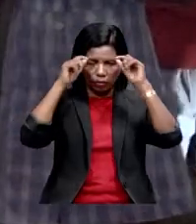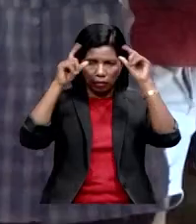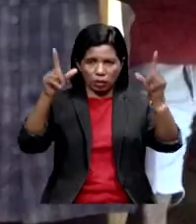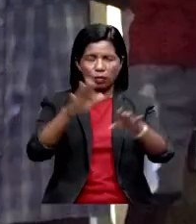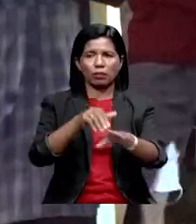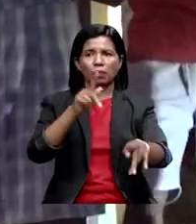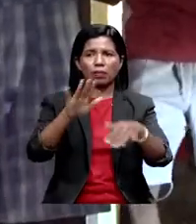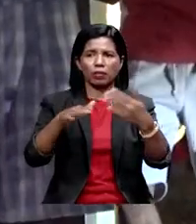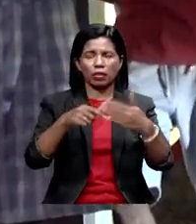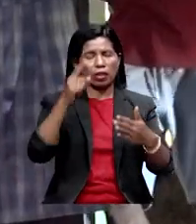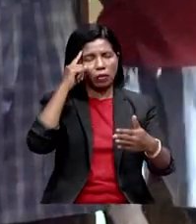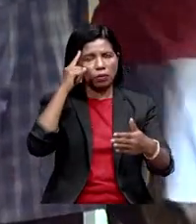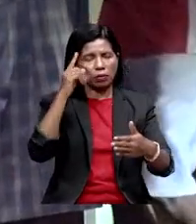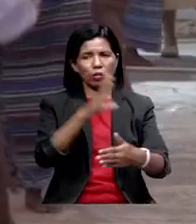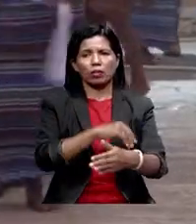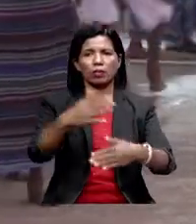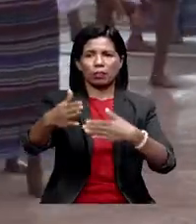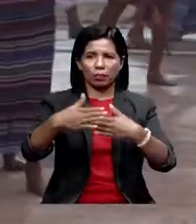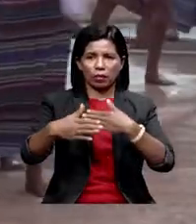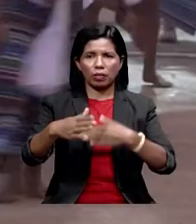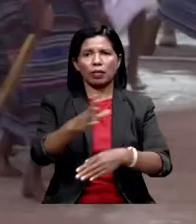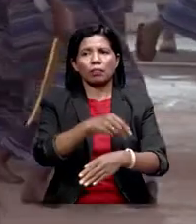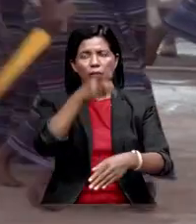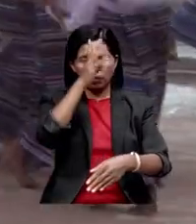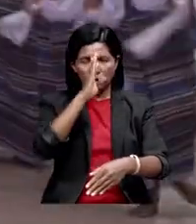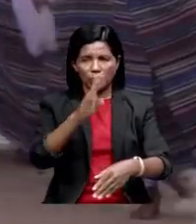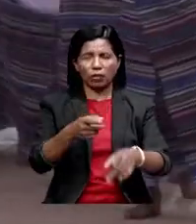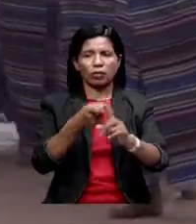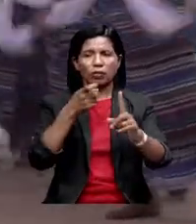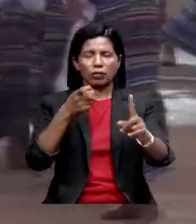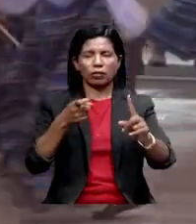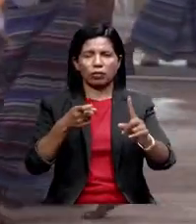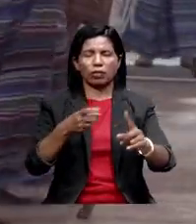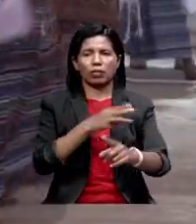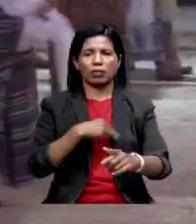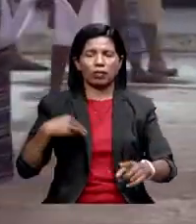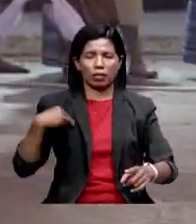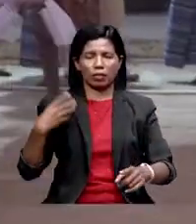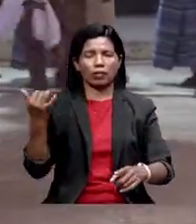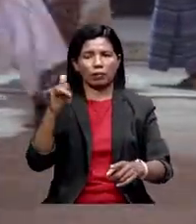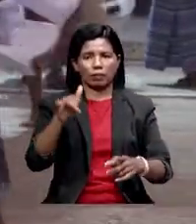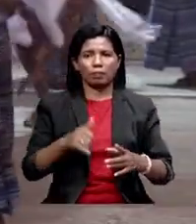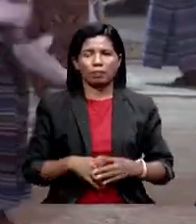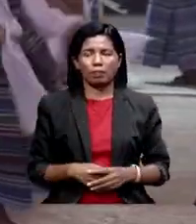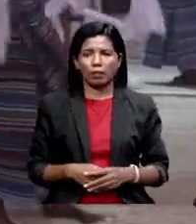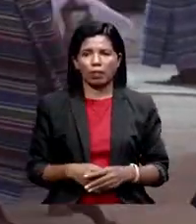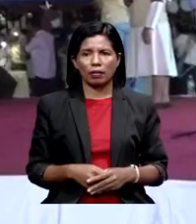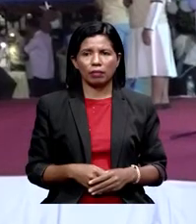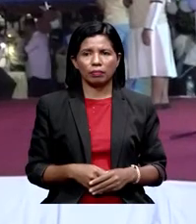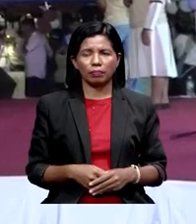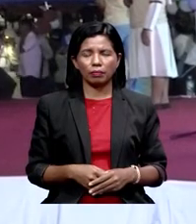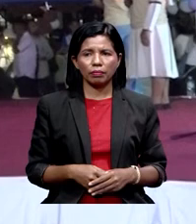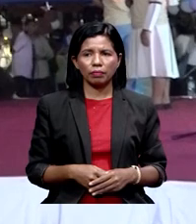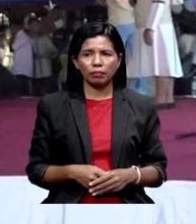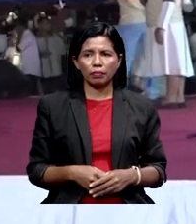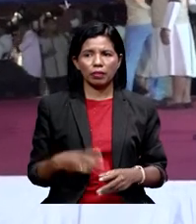Sira Nianeon, no Fuan, onde a Bessigan Lutam Bamaroma, que lhe russe congregação refere. A exposição ainda, né?